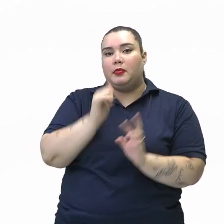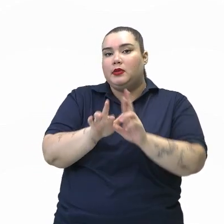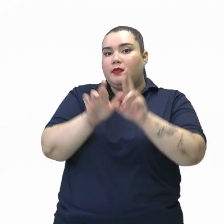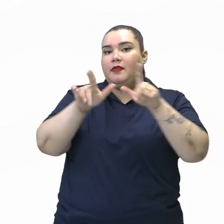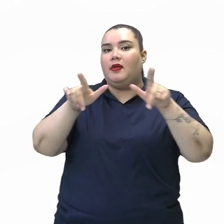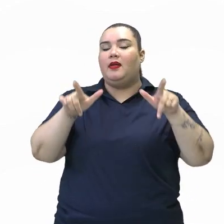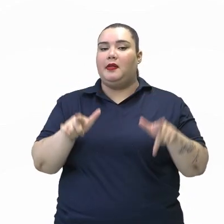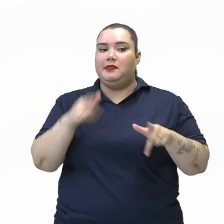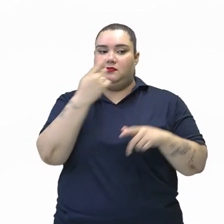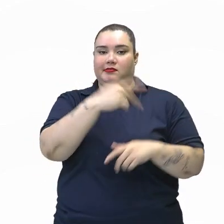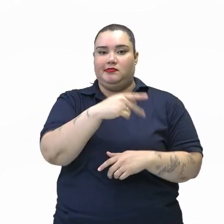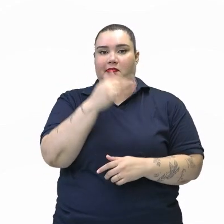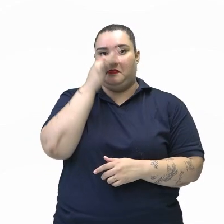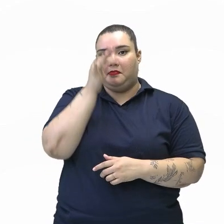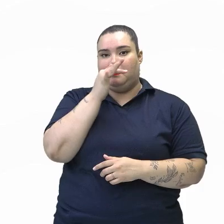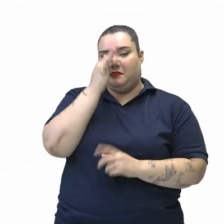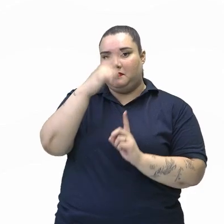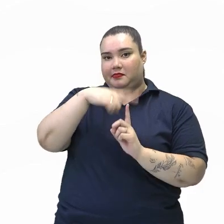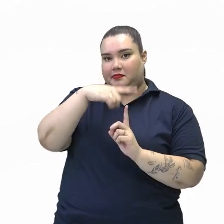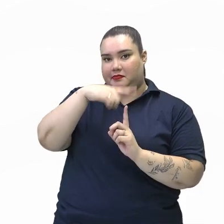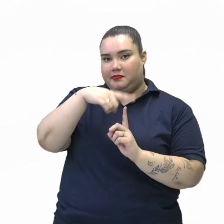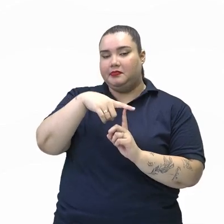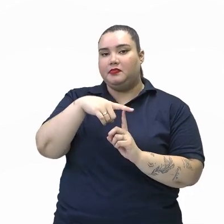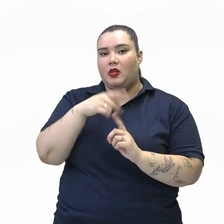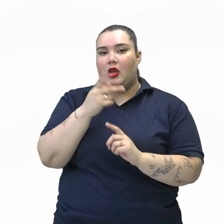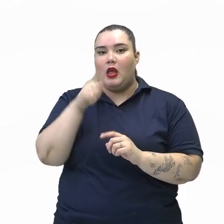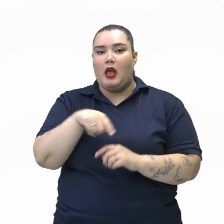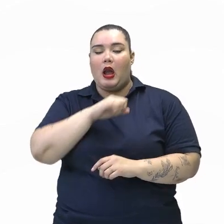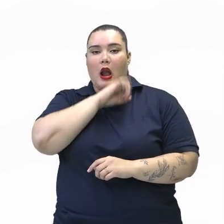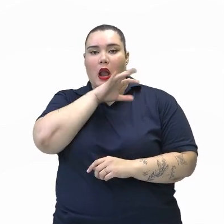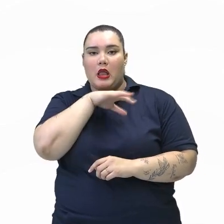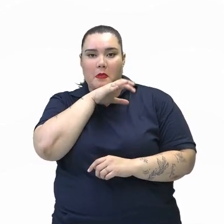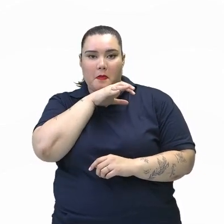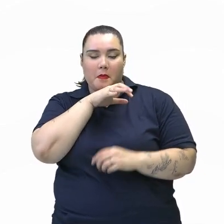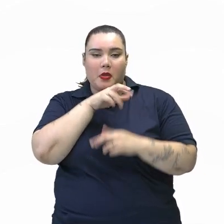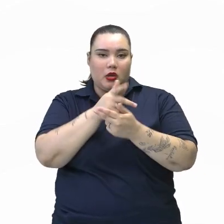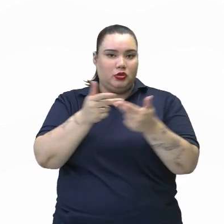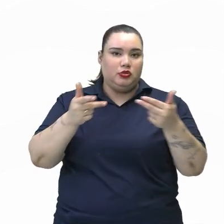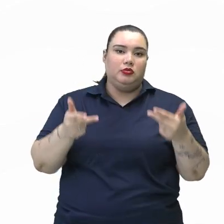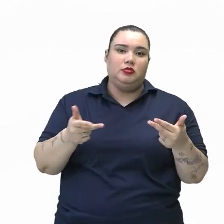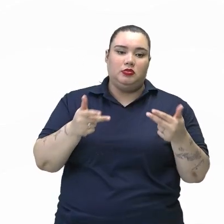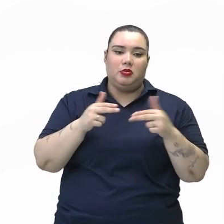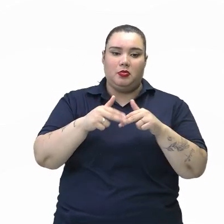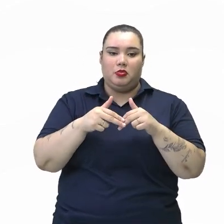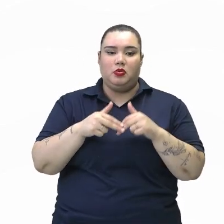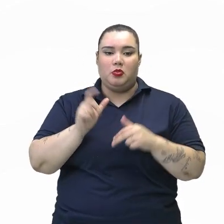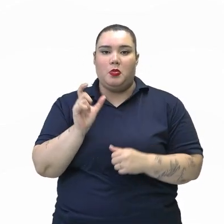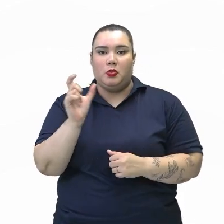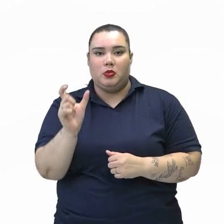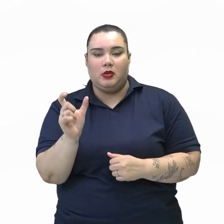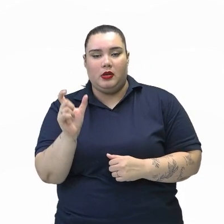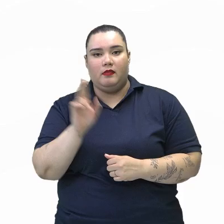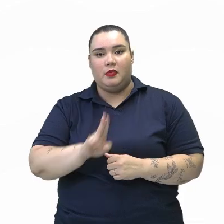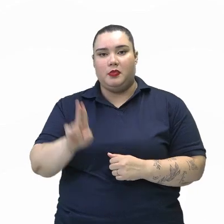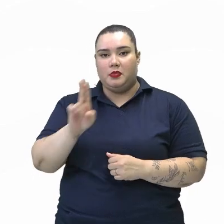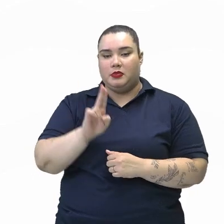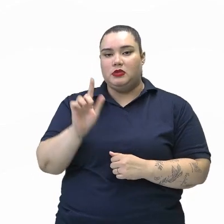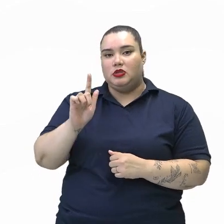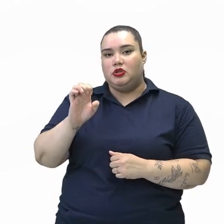bem peculiar, né, dieta alimentar de outros animais. Por isso que a gente colocou aí a palavra geralmente, tá